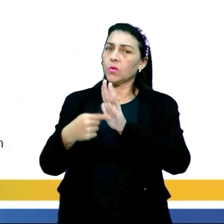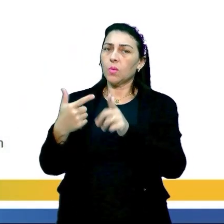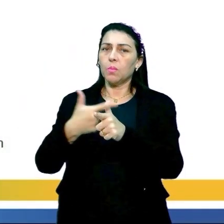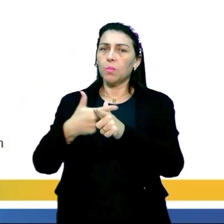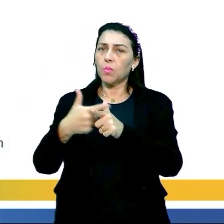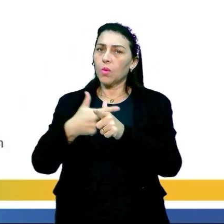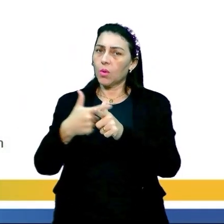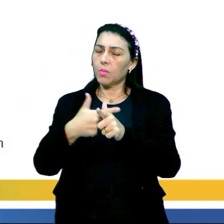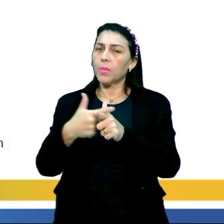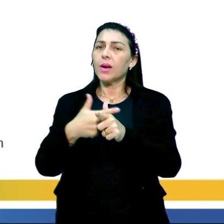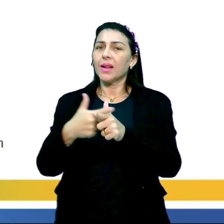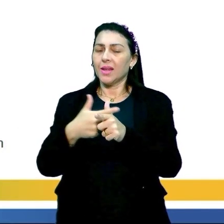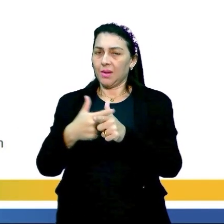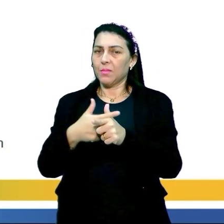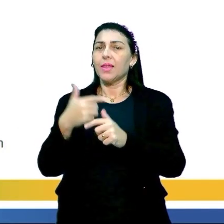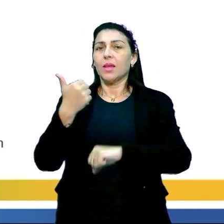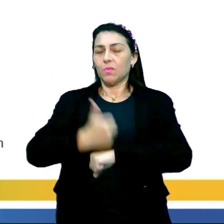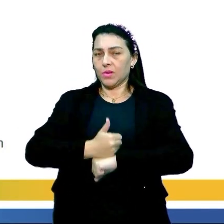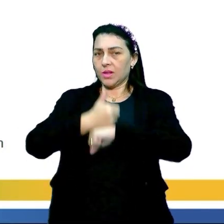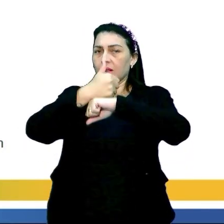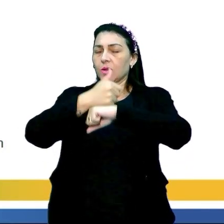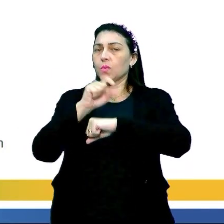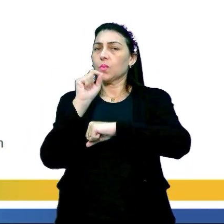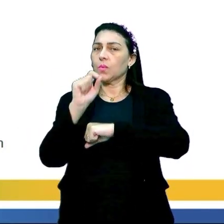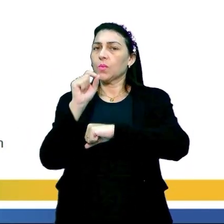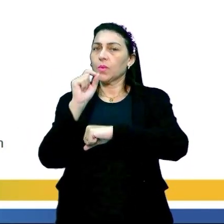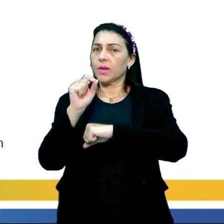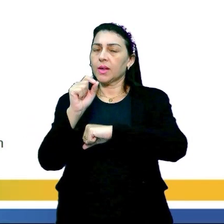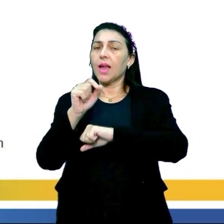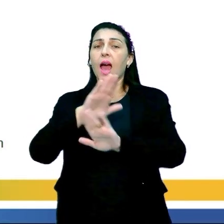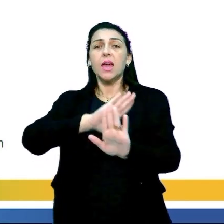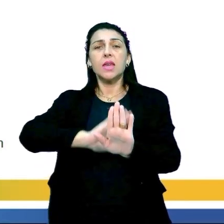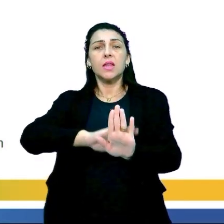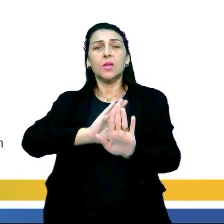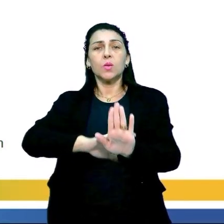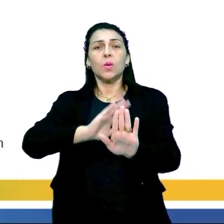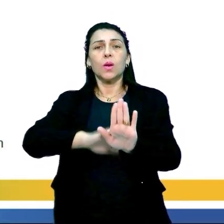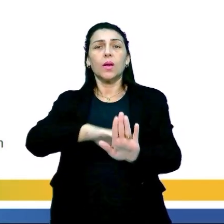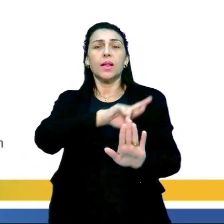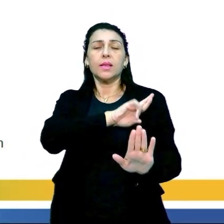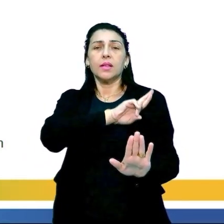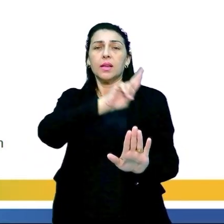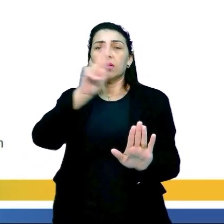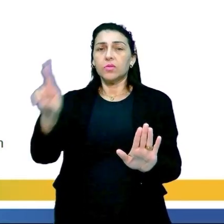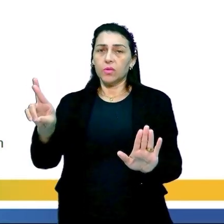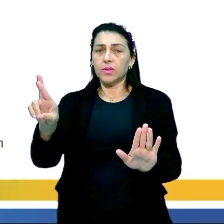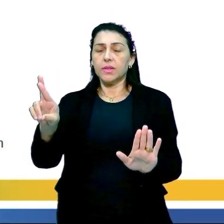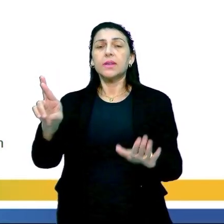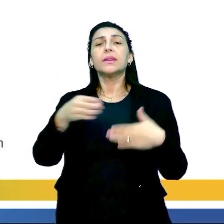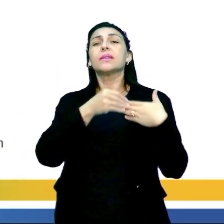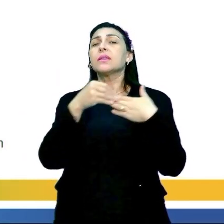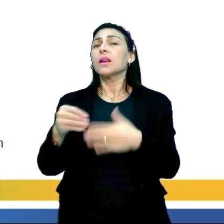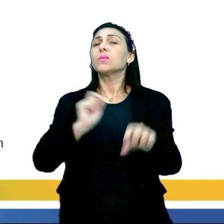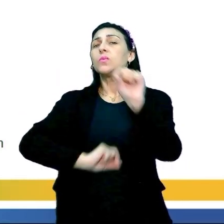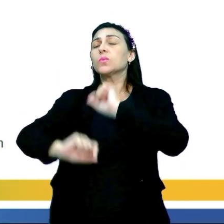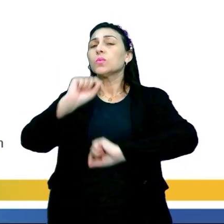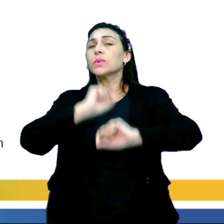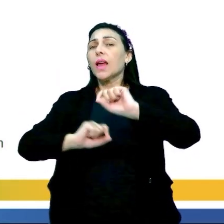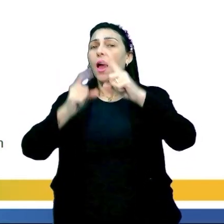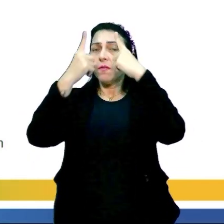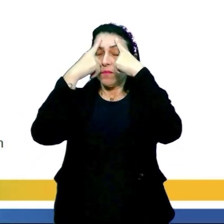problema muito recorrente na atualidade, que é a intolerância religiosa, que leva